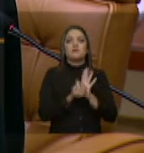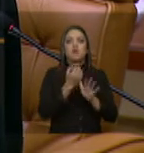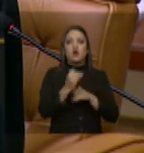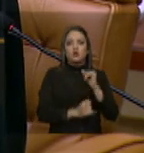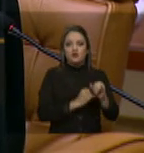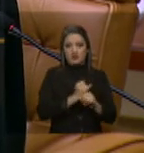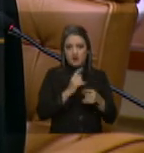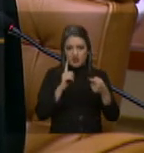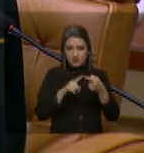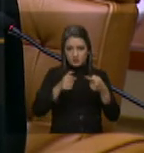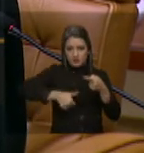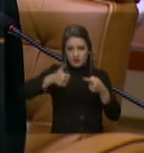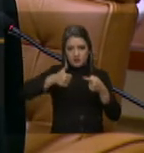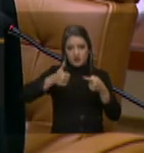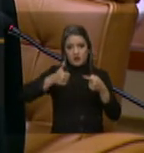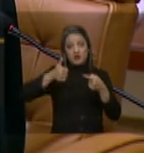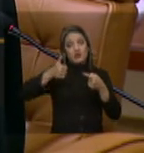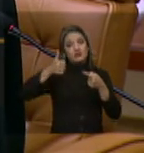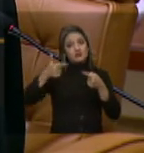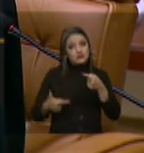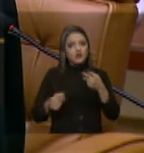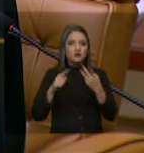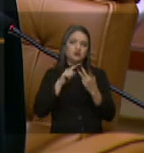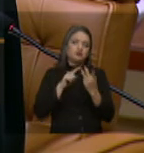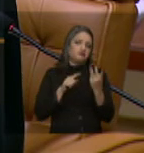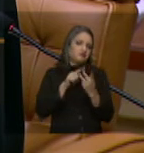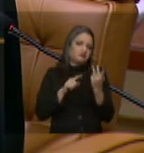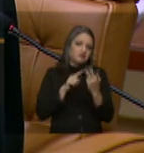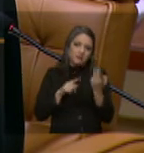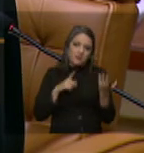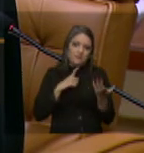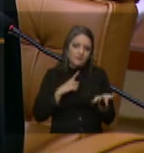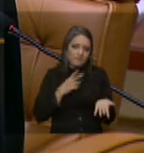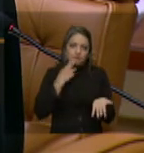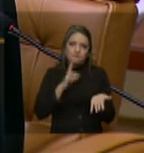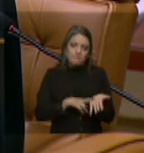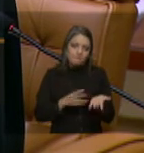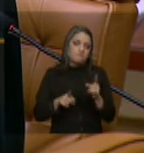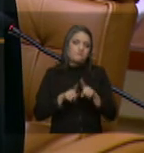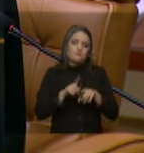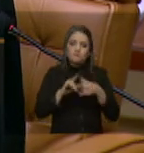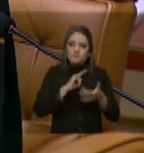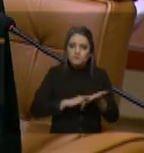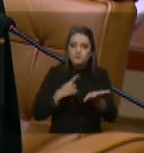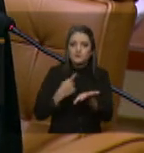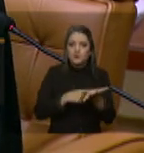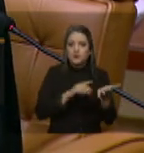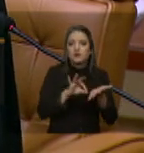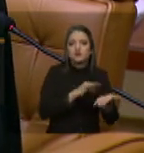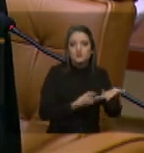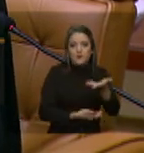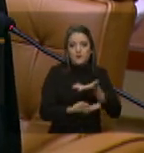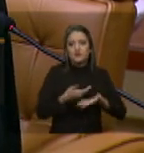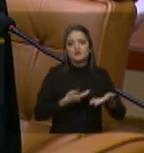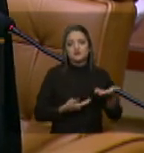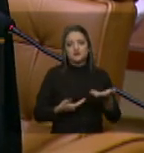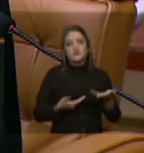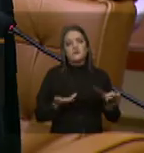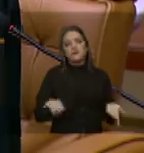civil da internet e da sua conceitualidade para obtenção dessas provas é isso só que eu gostaria de ressaltar mais sem obviamente